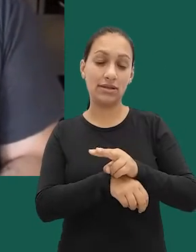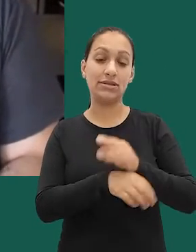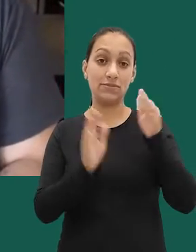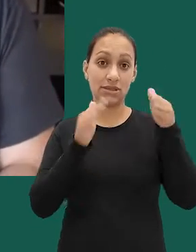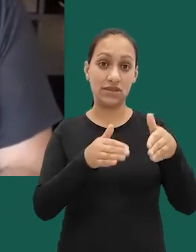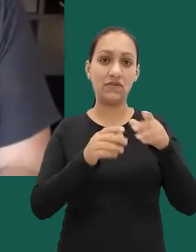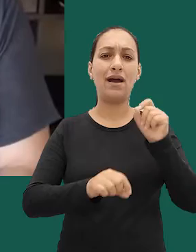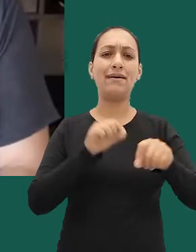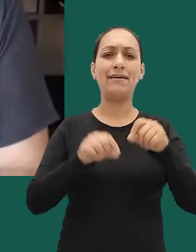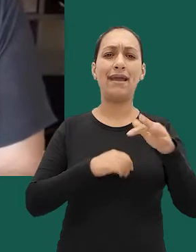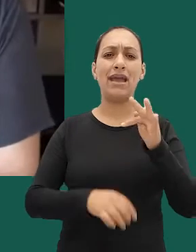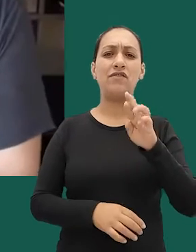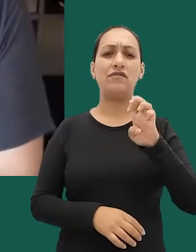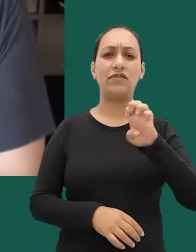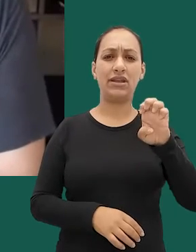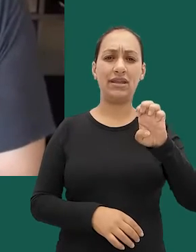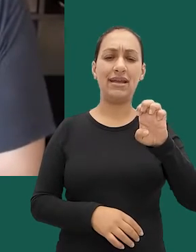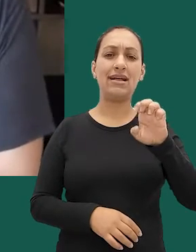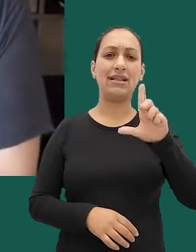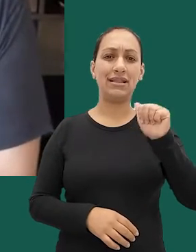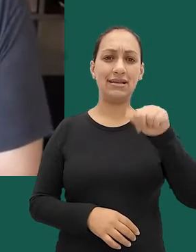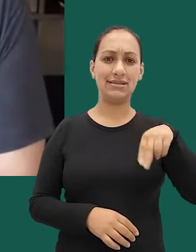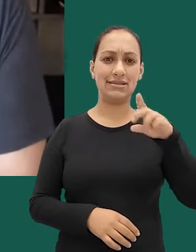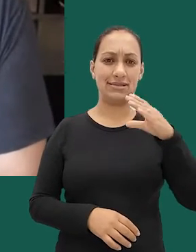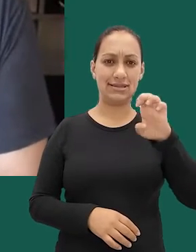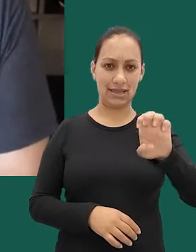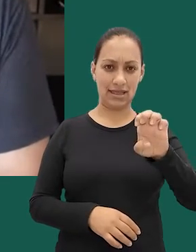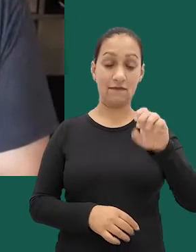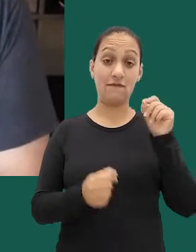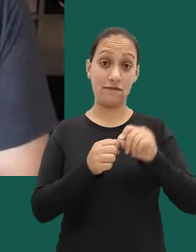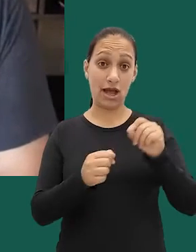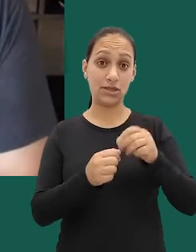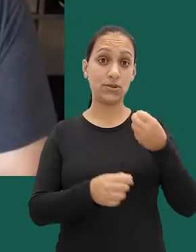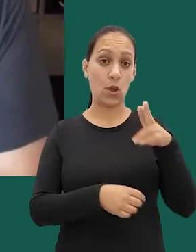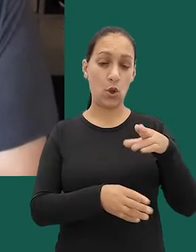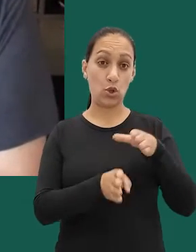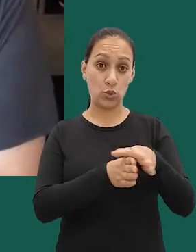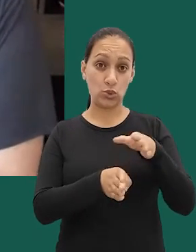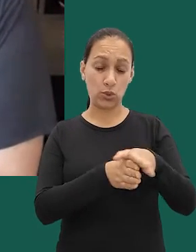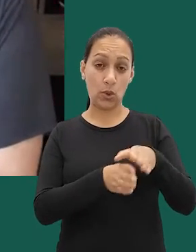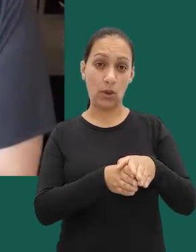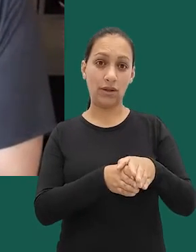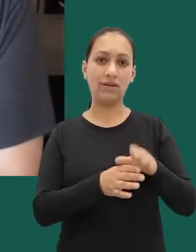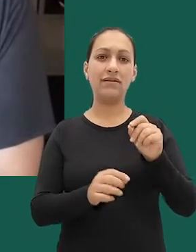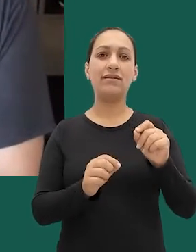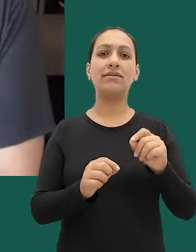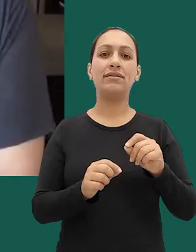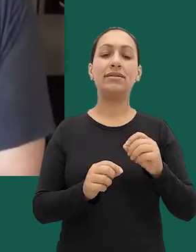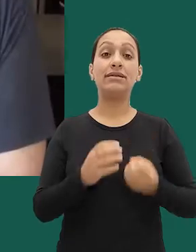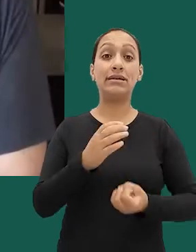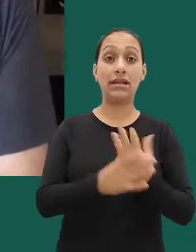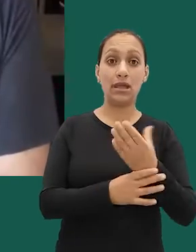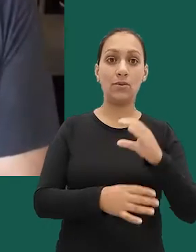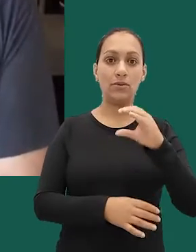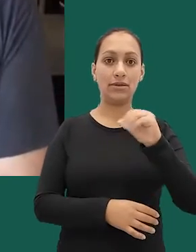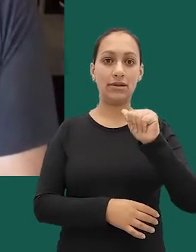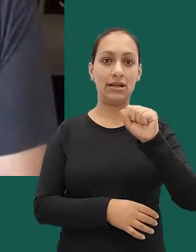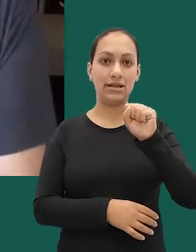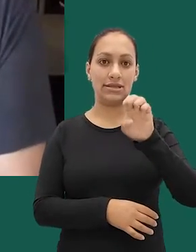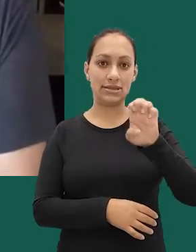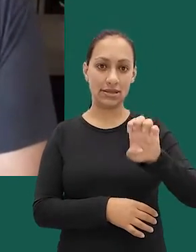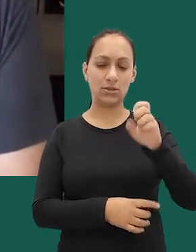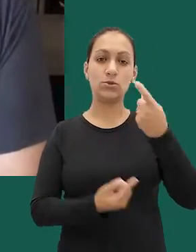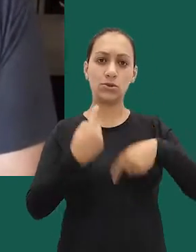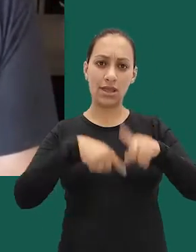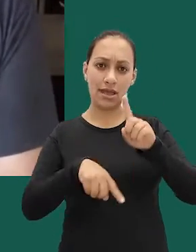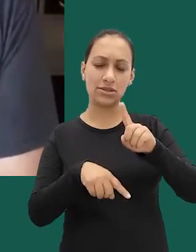freelance, muita coisa que freelance faz, ou consultor faz, você acaba criando um case de sucesso, você acaba criando um portfólio.